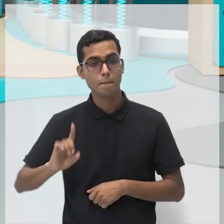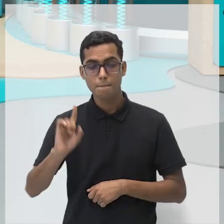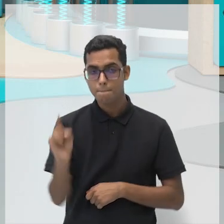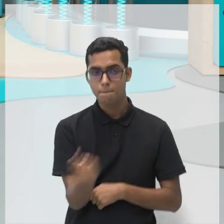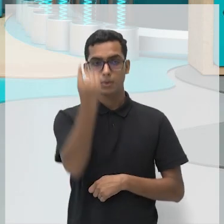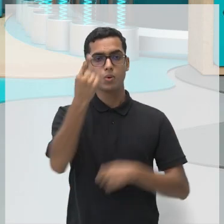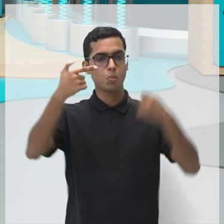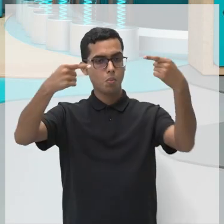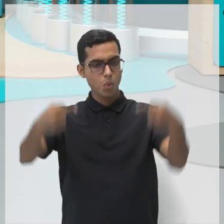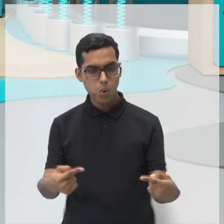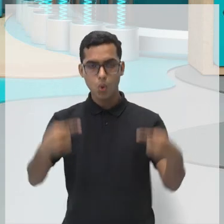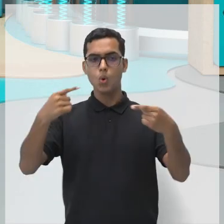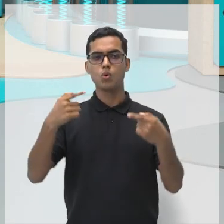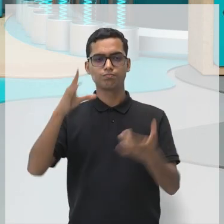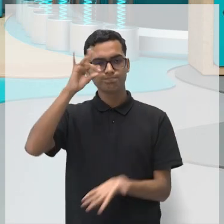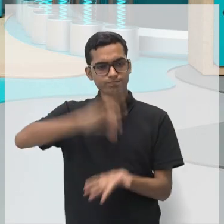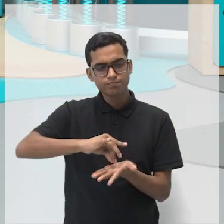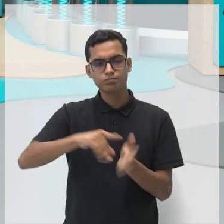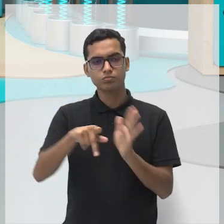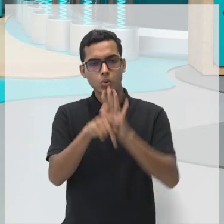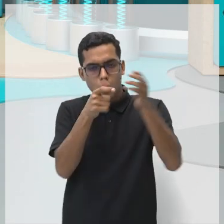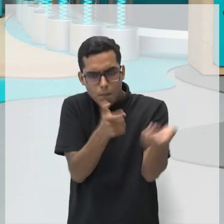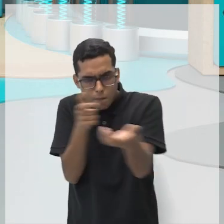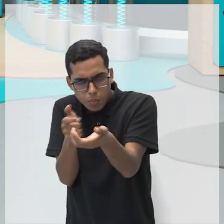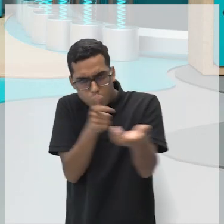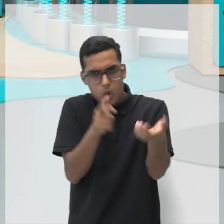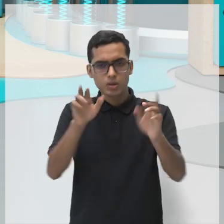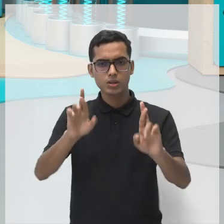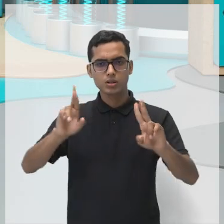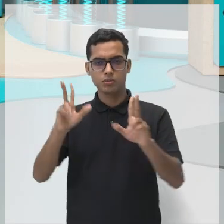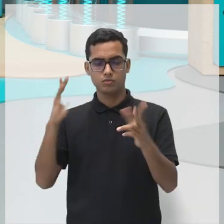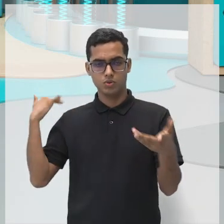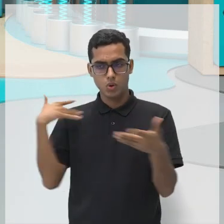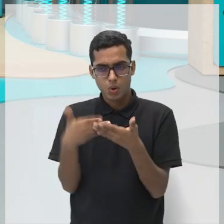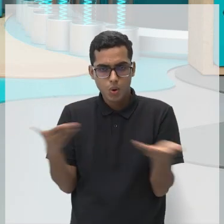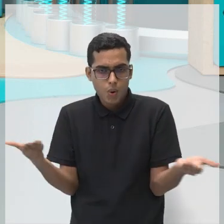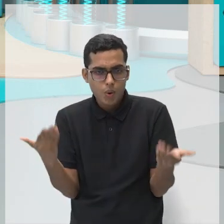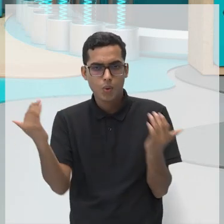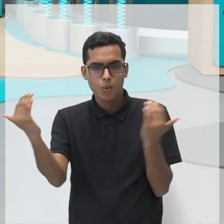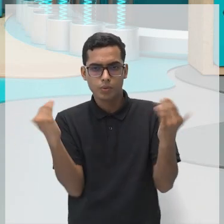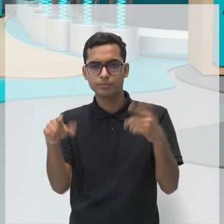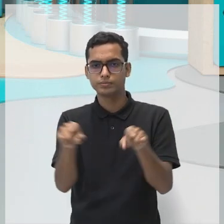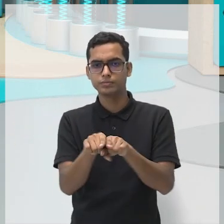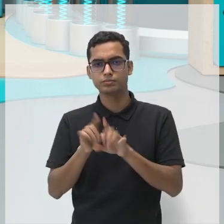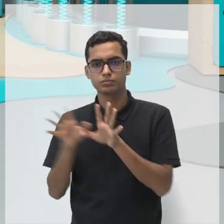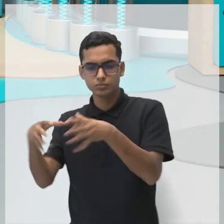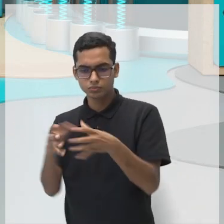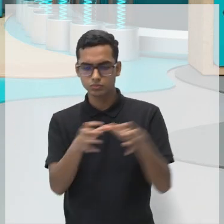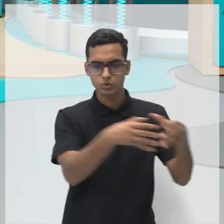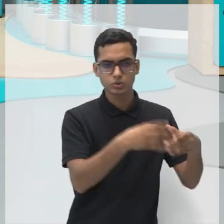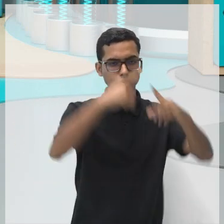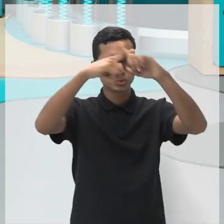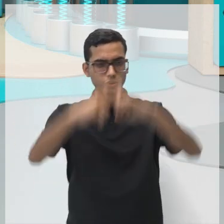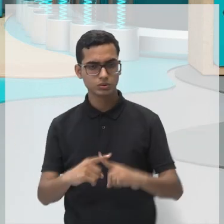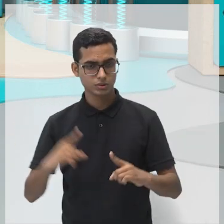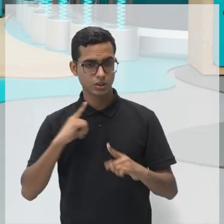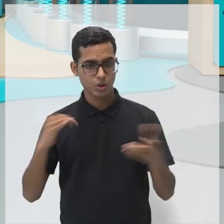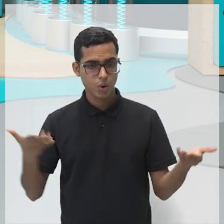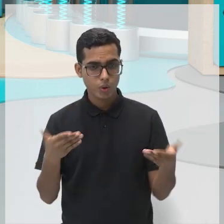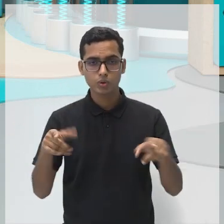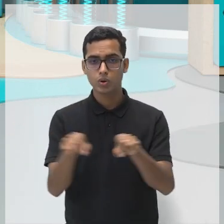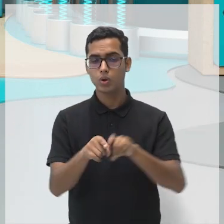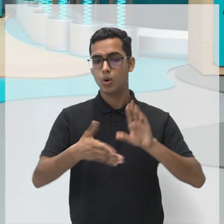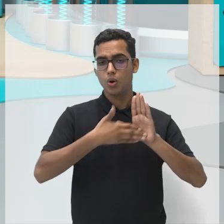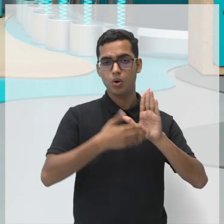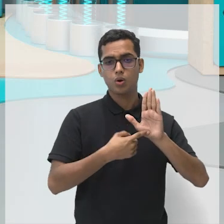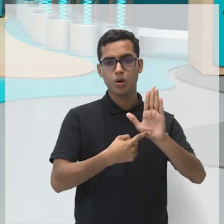E aí, sendo que, diferente do que nós temos hoje, a distribuição de times, os formatos de competição, quando eles se